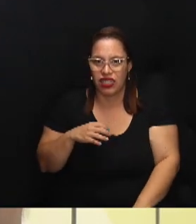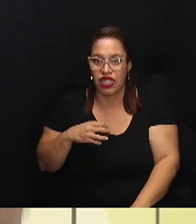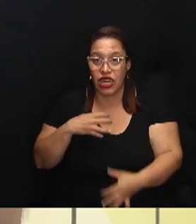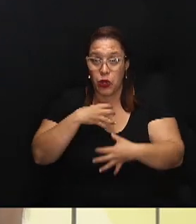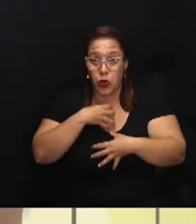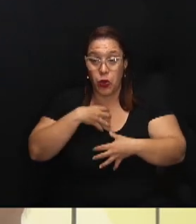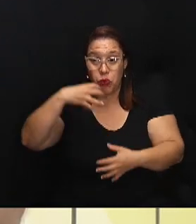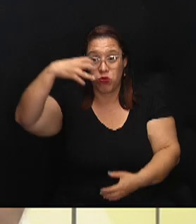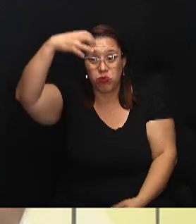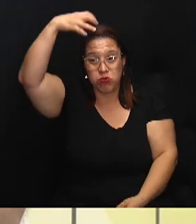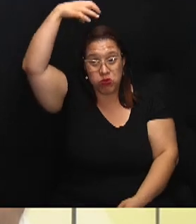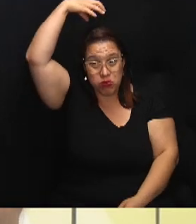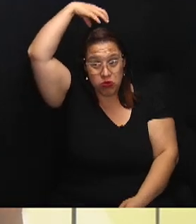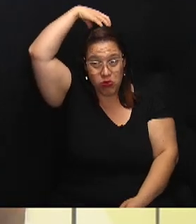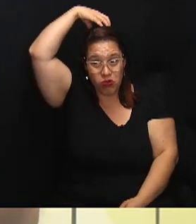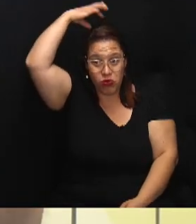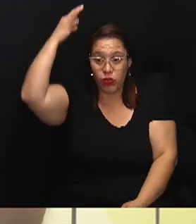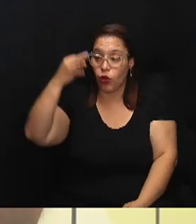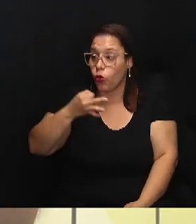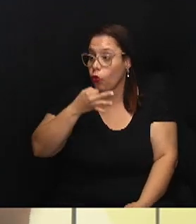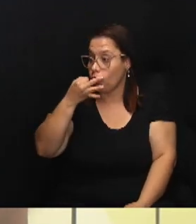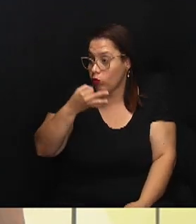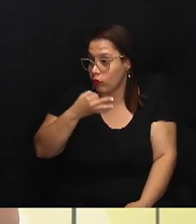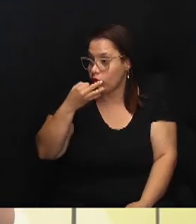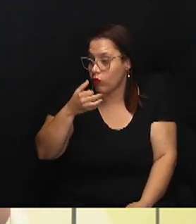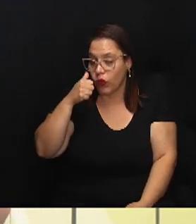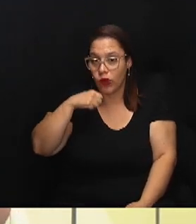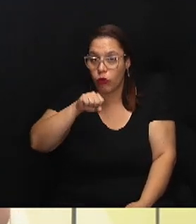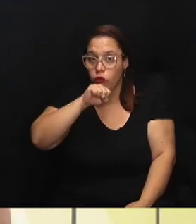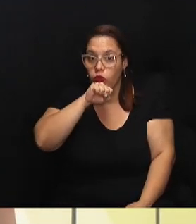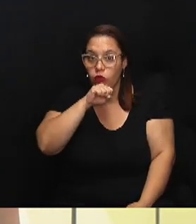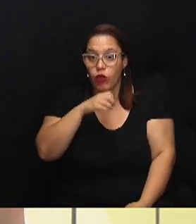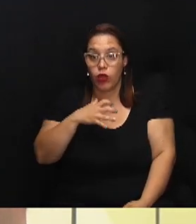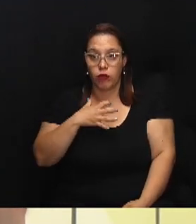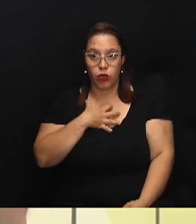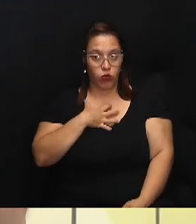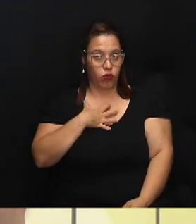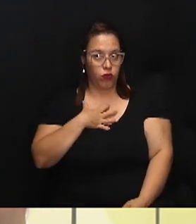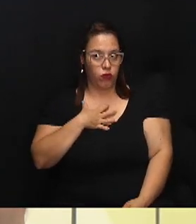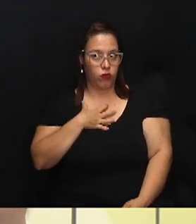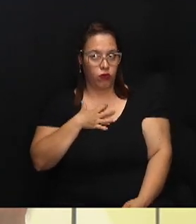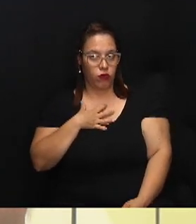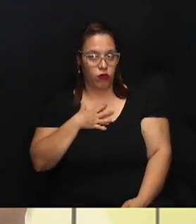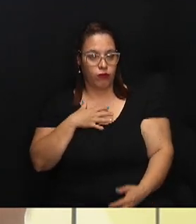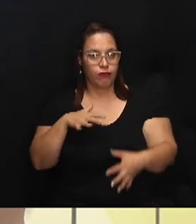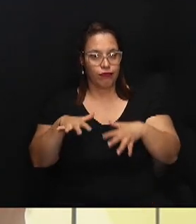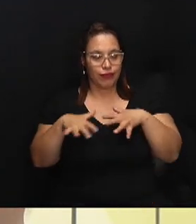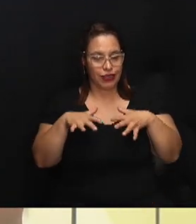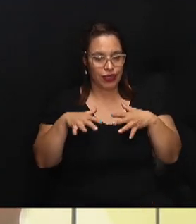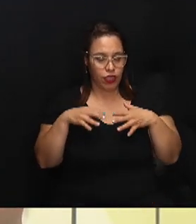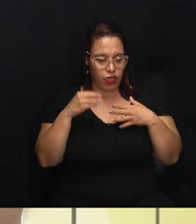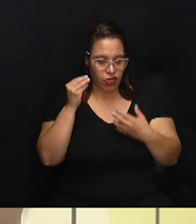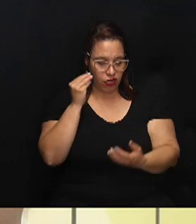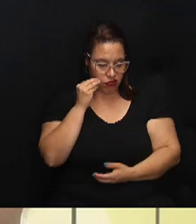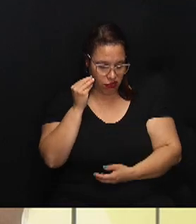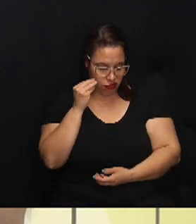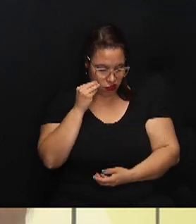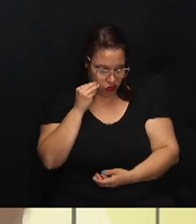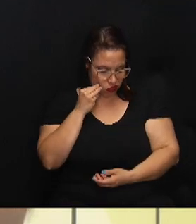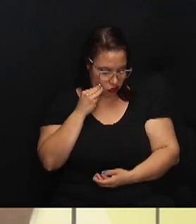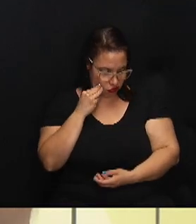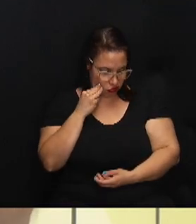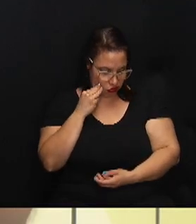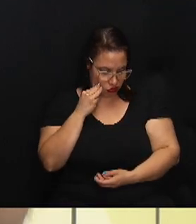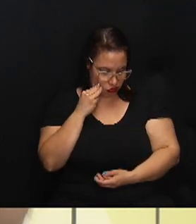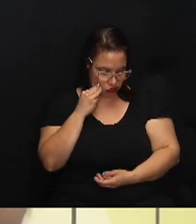de culpa foi um pouco sugestionada, né? A mamãe falou e ela pegou aquilo. Mas nesses momentos de fragilidade, de sobrecarga emocional, a